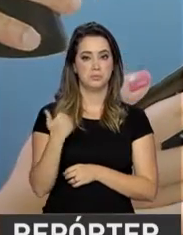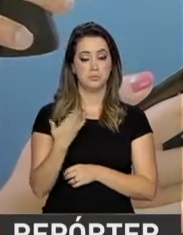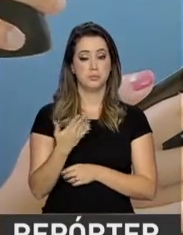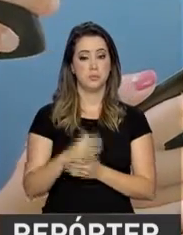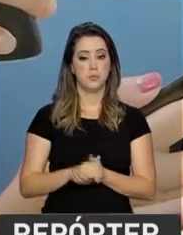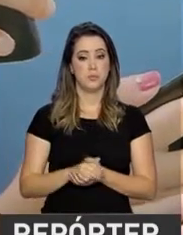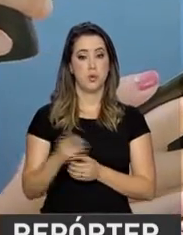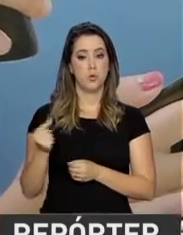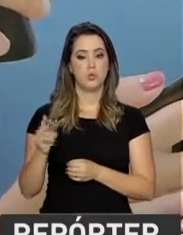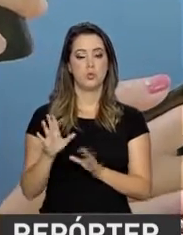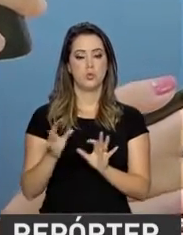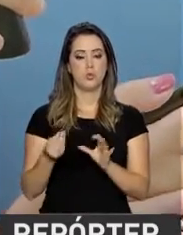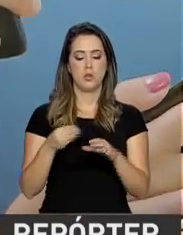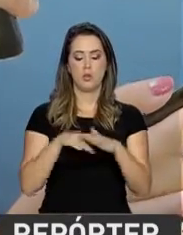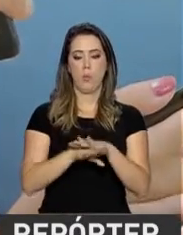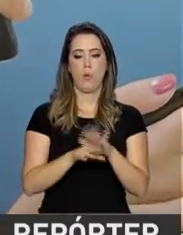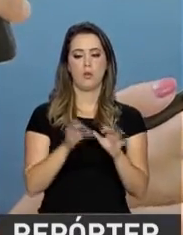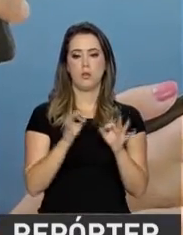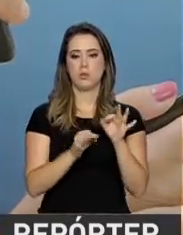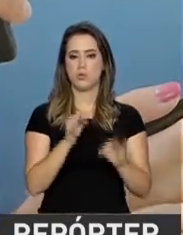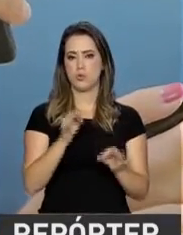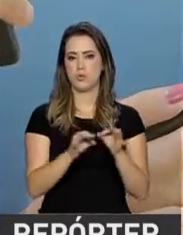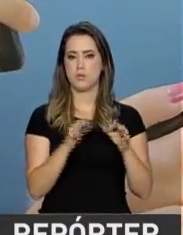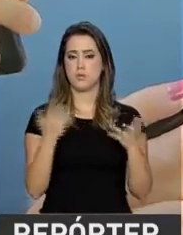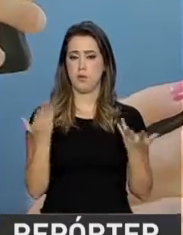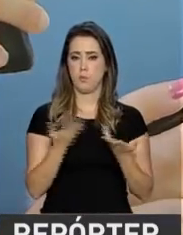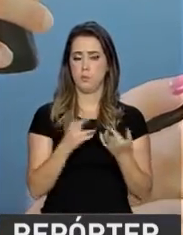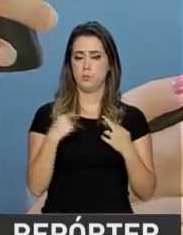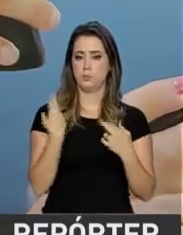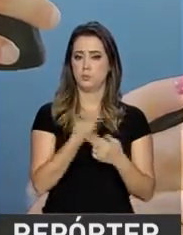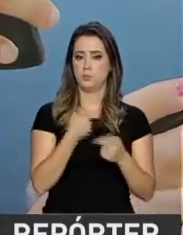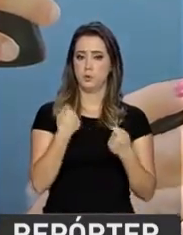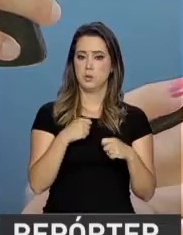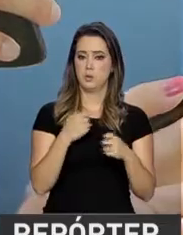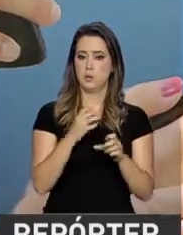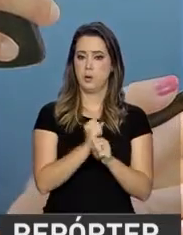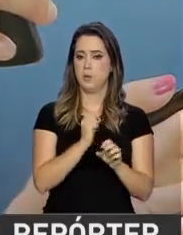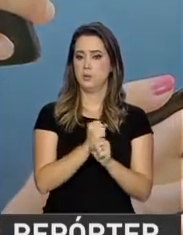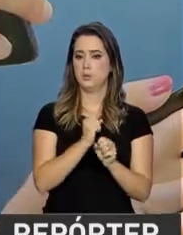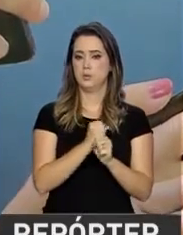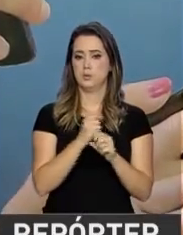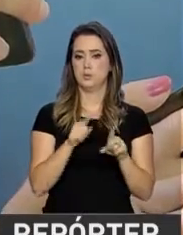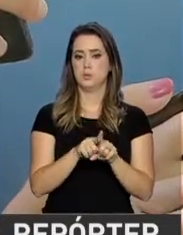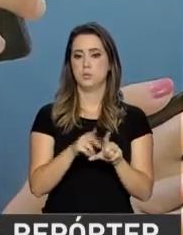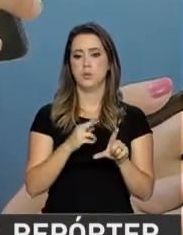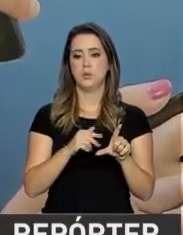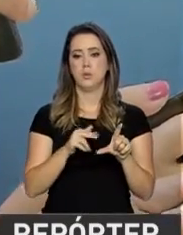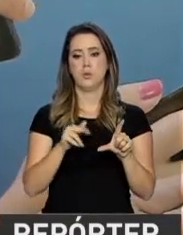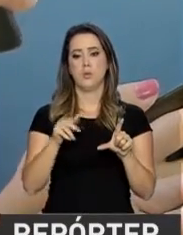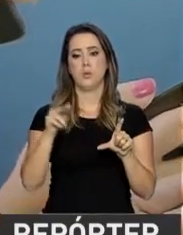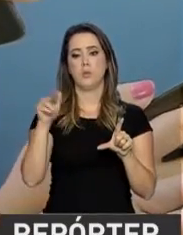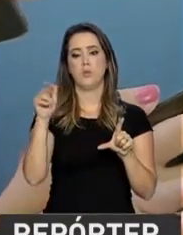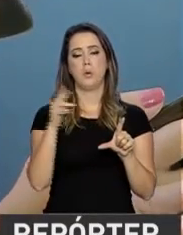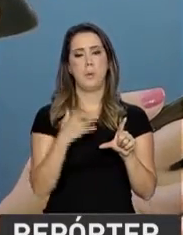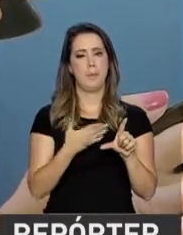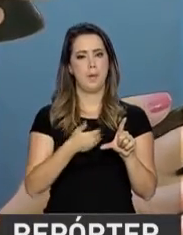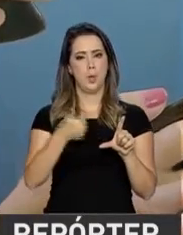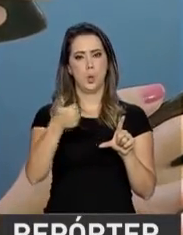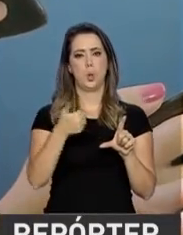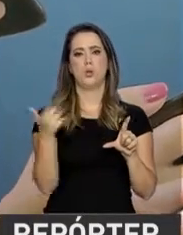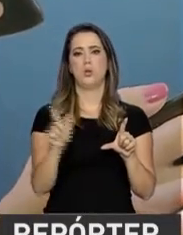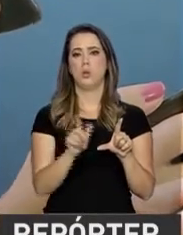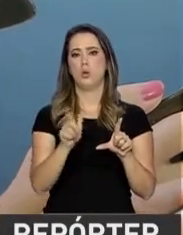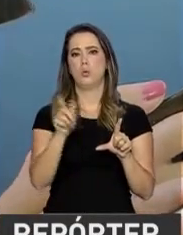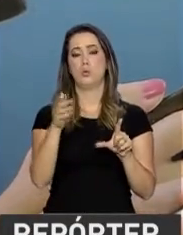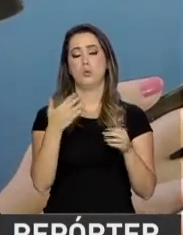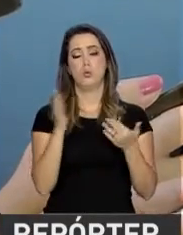esse dinheiro já está em conta judicial nós vamos é fechar os cálculos que houve rendimento desses valores da data que eles estão vamos fazer